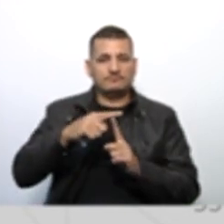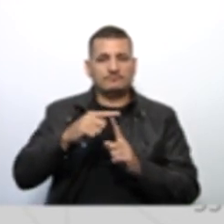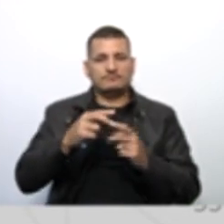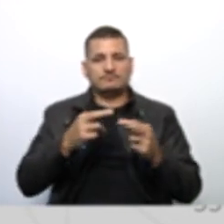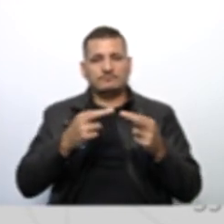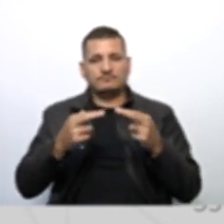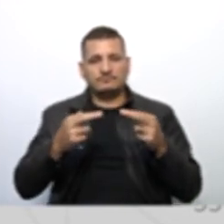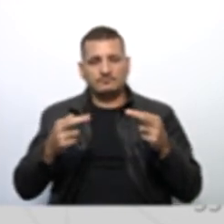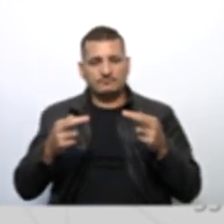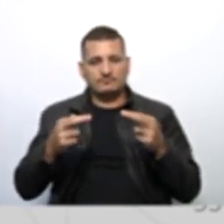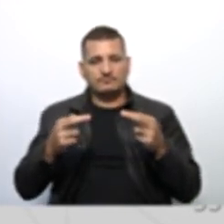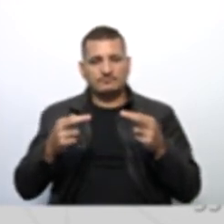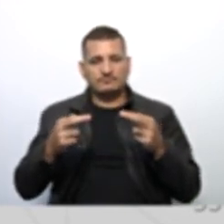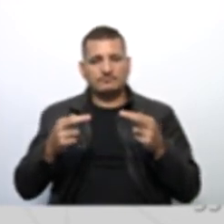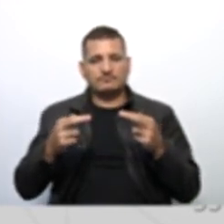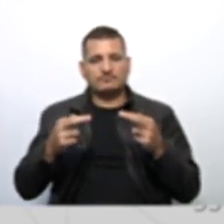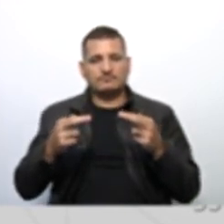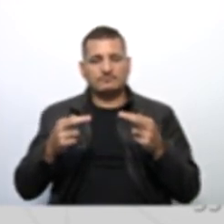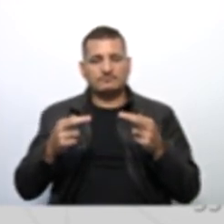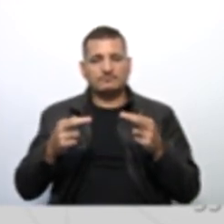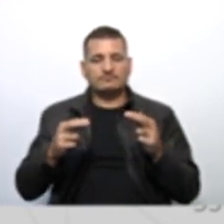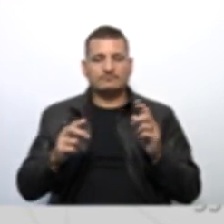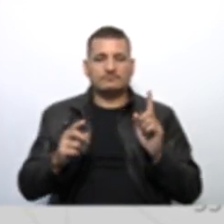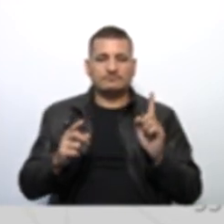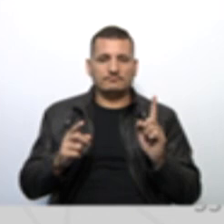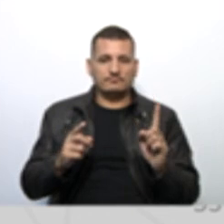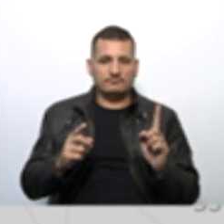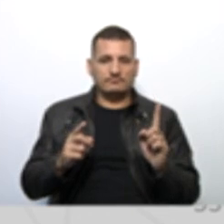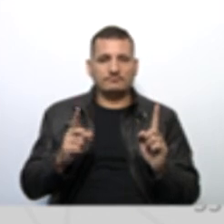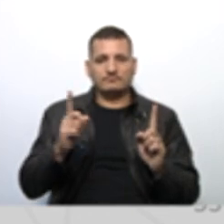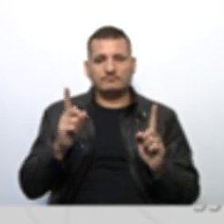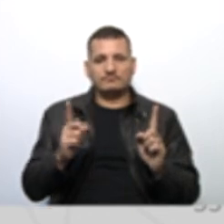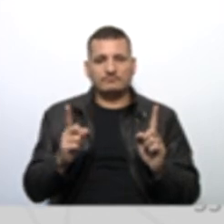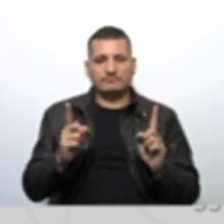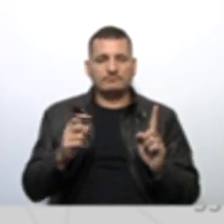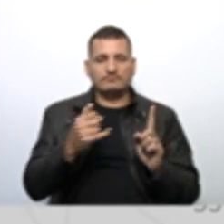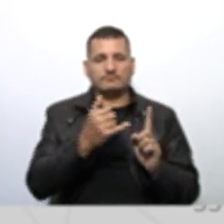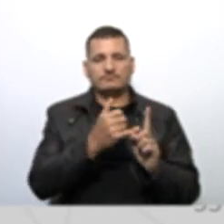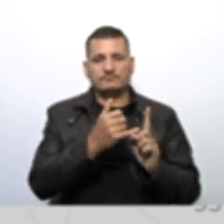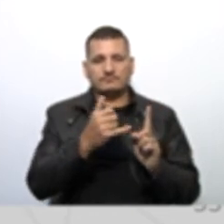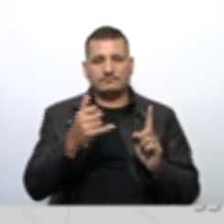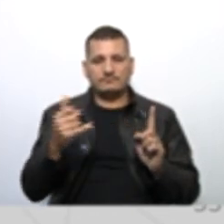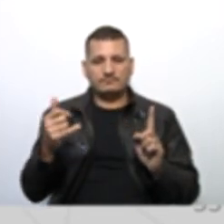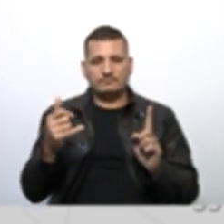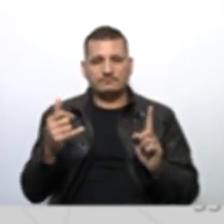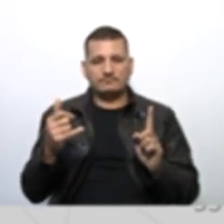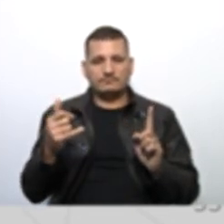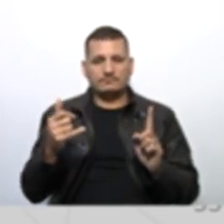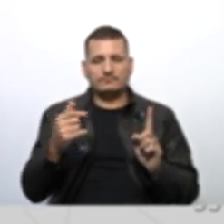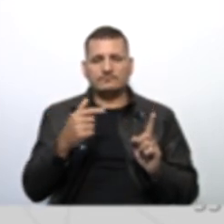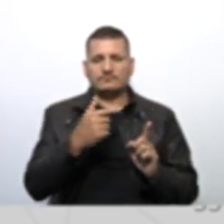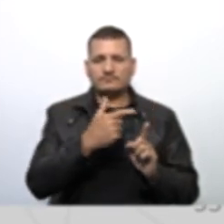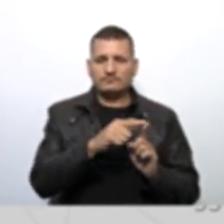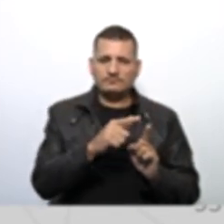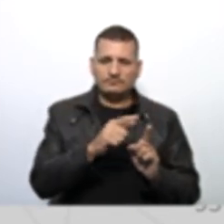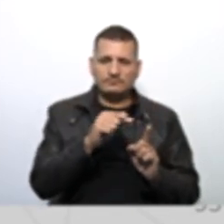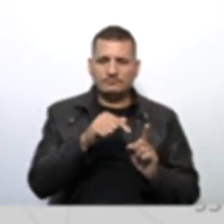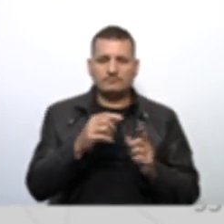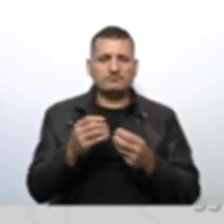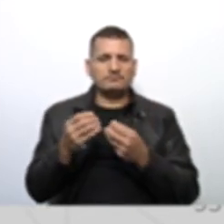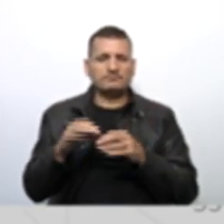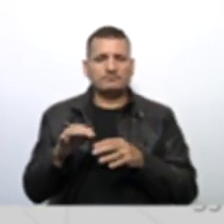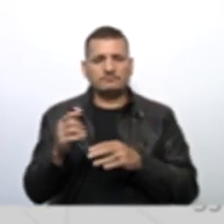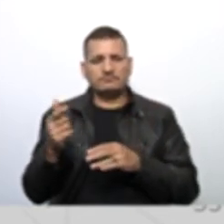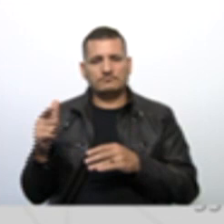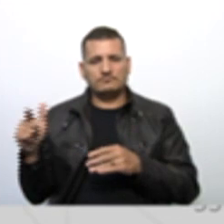rede em que uma estação está ligada à outra. Qualquer problema em uma estação compromete a conexão das